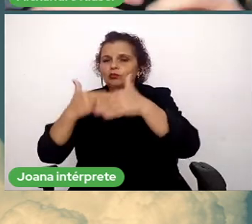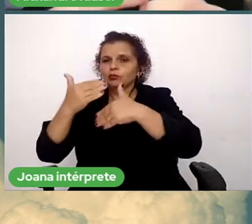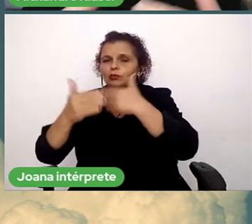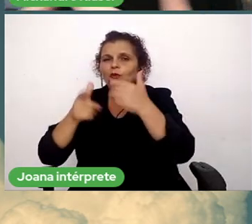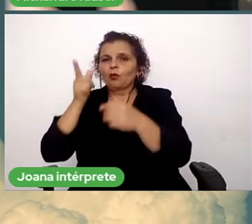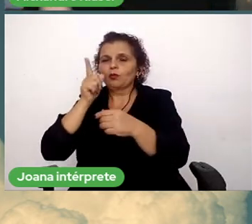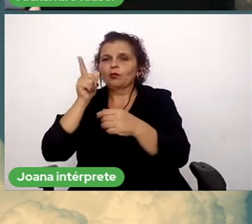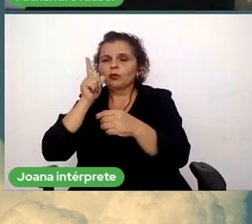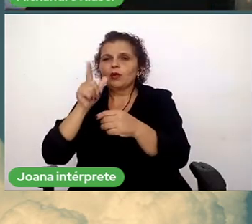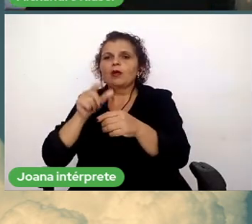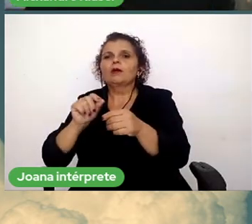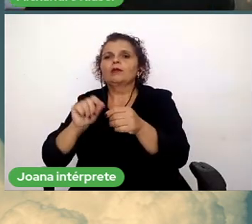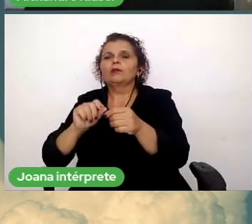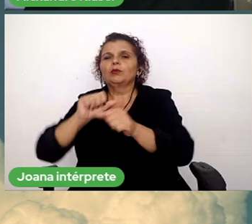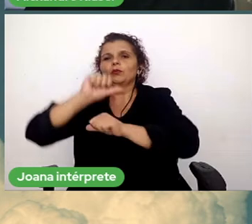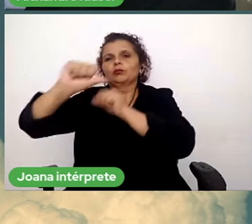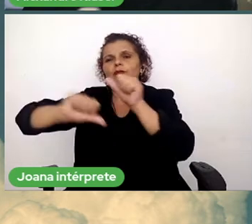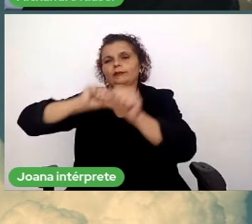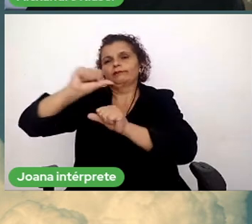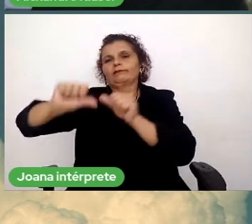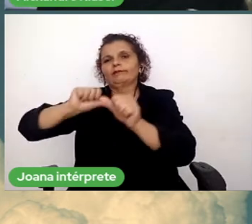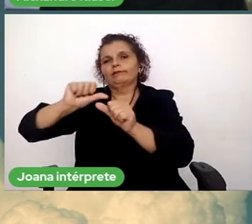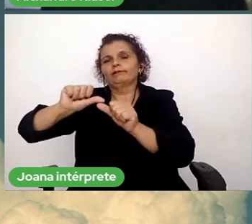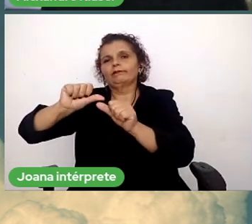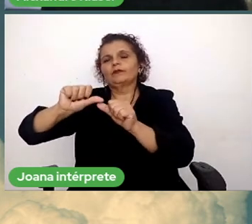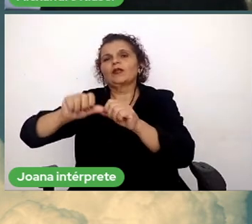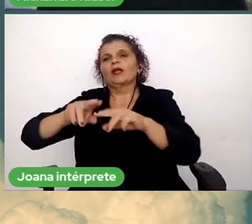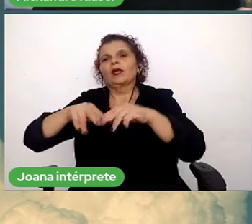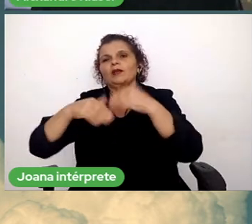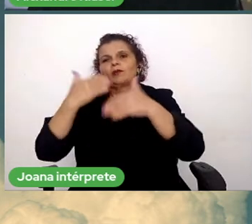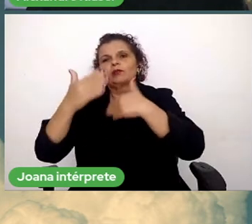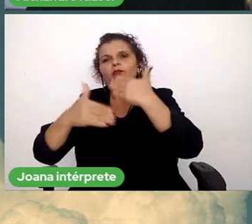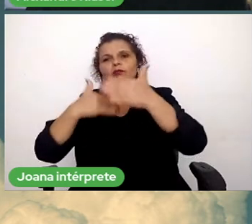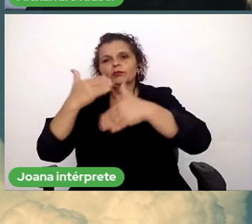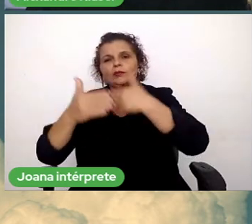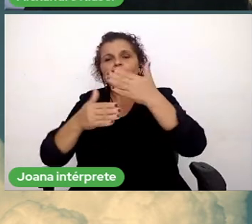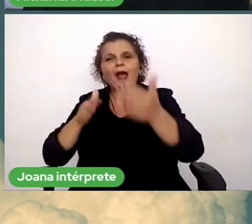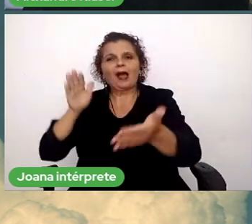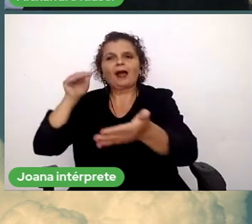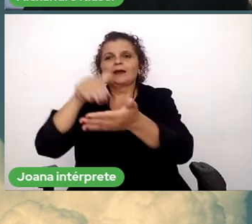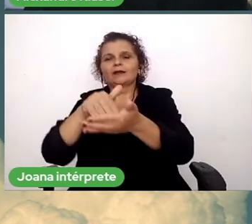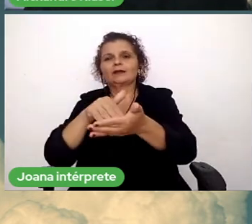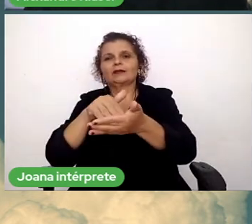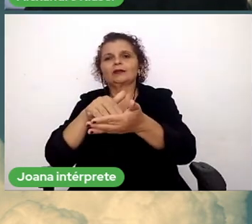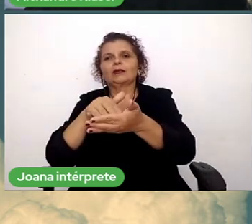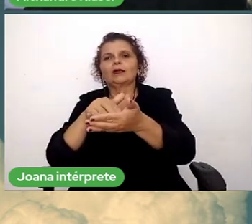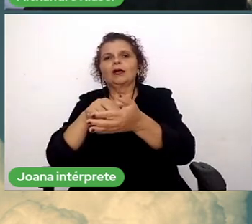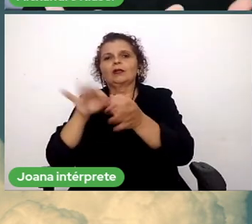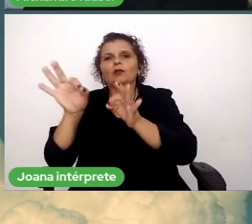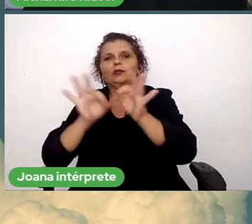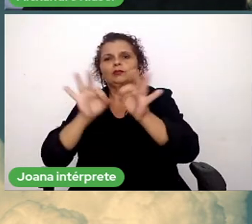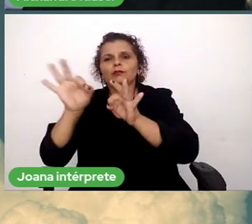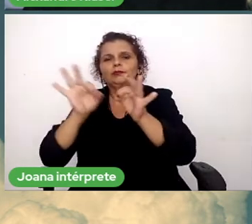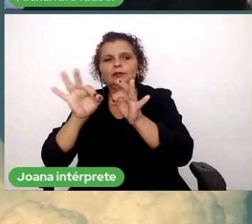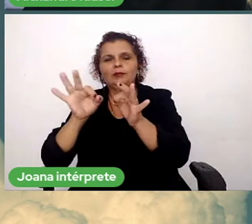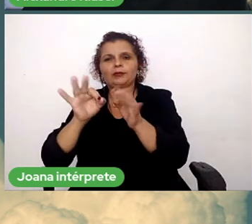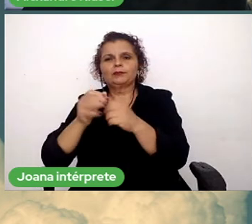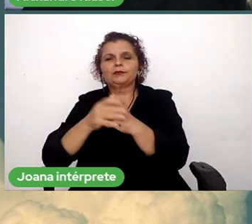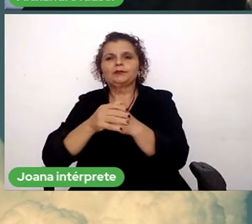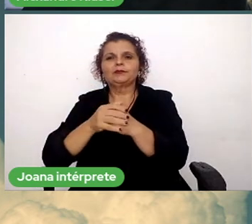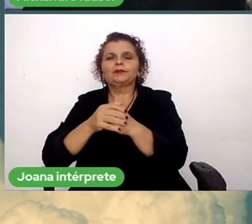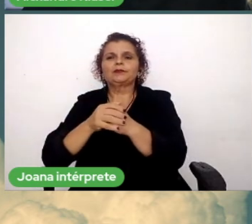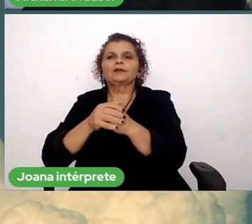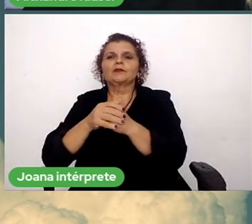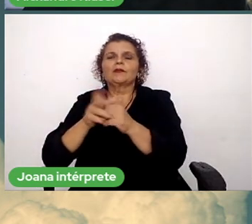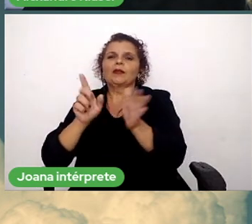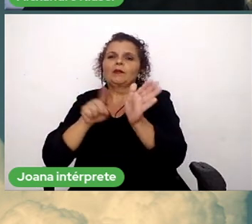valor, eu consegui mudar o mecanismo. E assim eu vou fazendo paulatinamente até chegar a toda a organização. Se me perguntam, isso normalmente leva